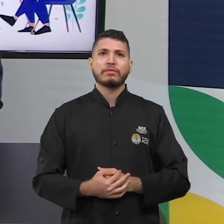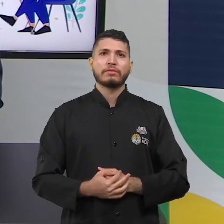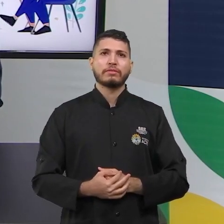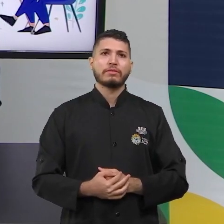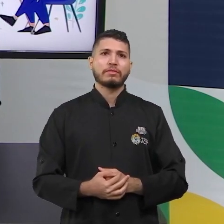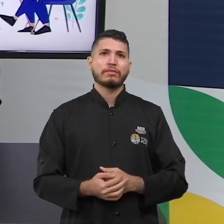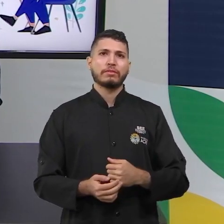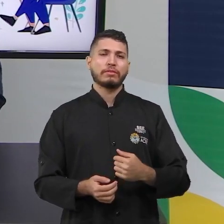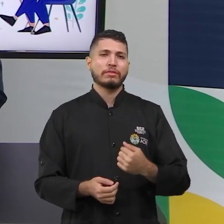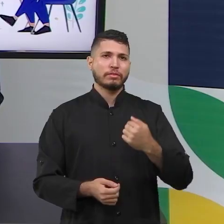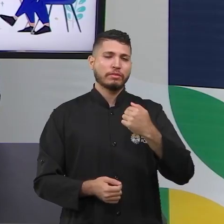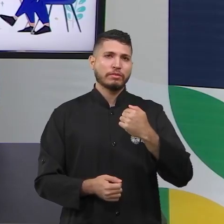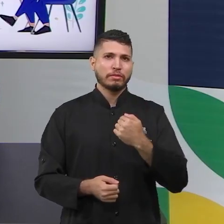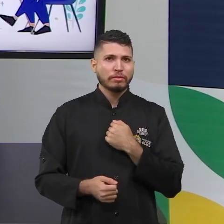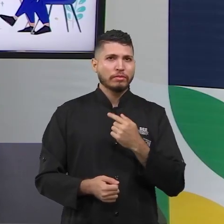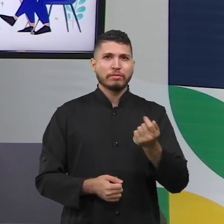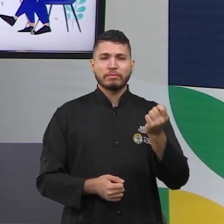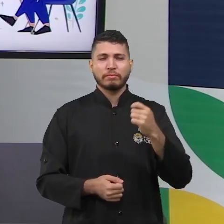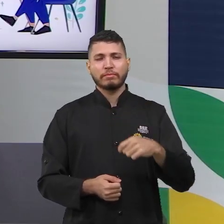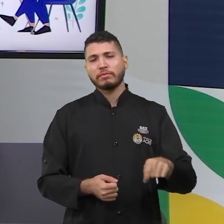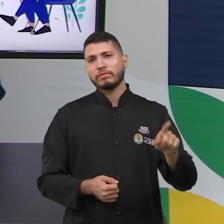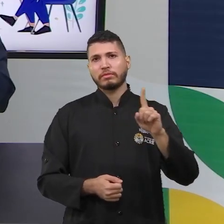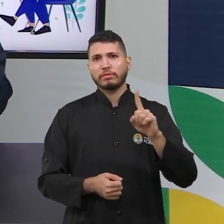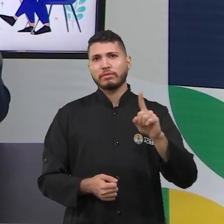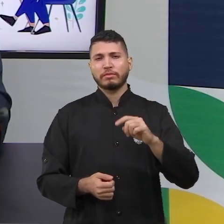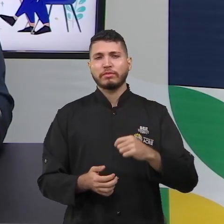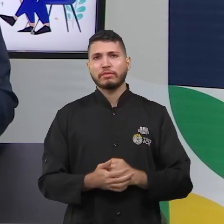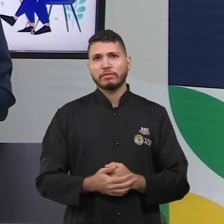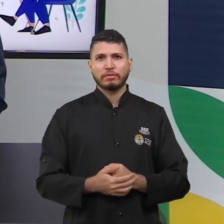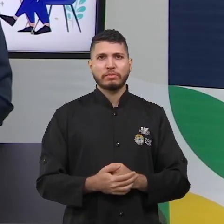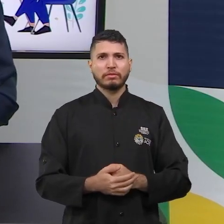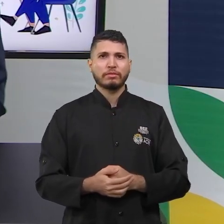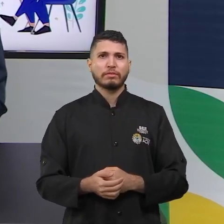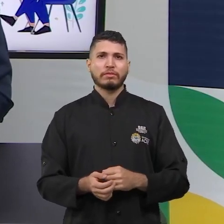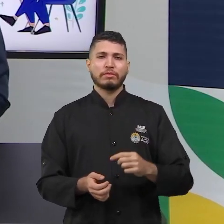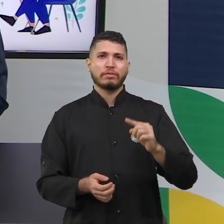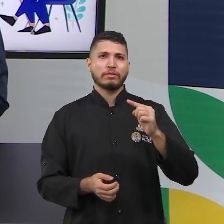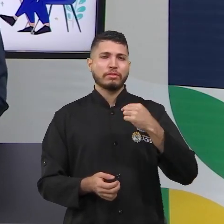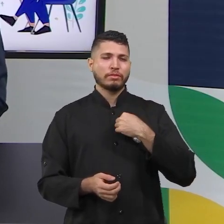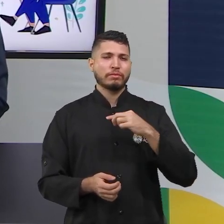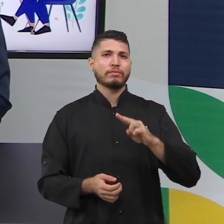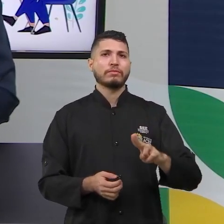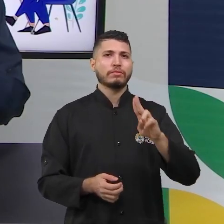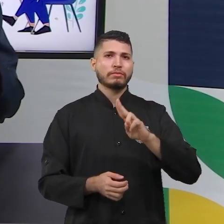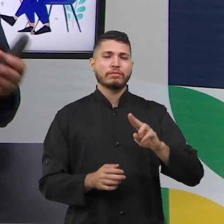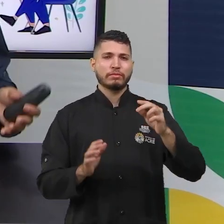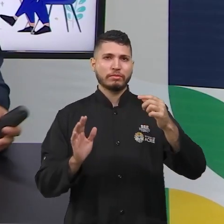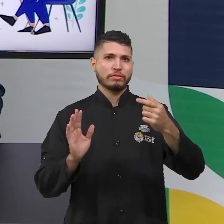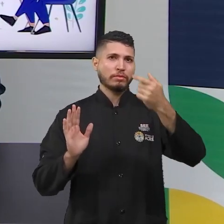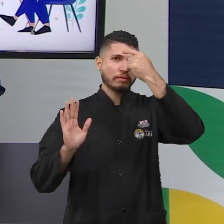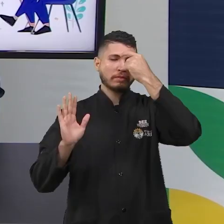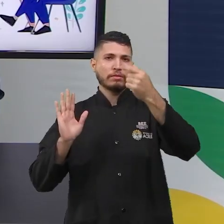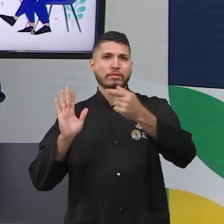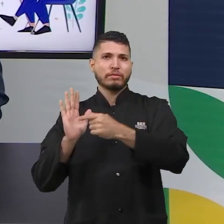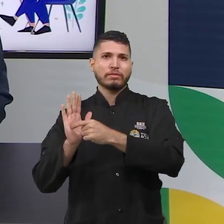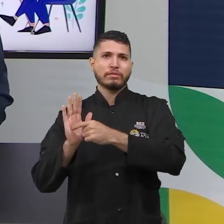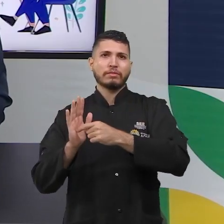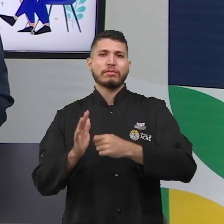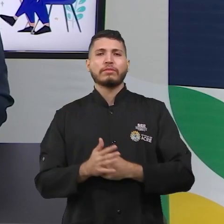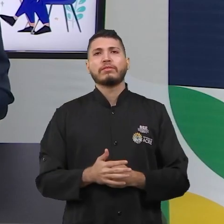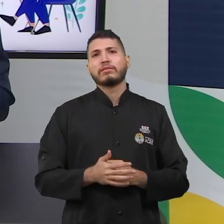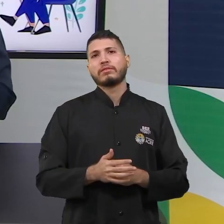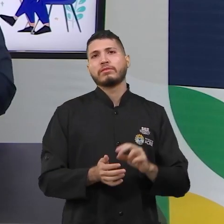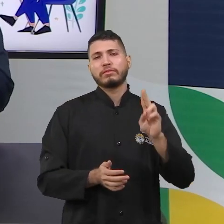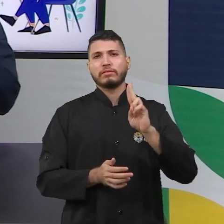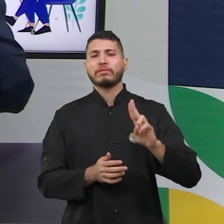de um design. Eu simplesmente fiz um comando para a inteligência artificial, mais precisamente o Canva,